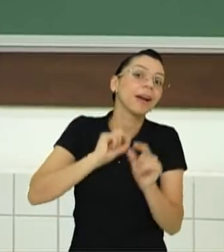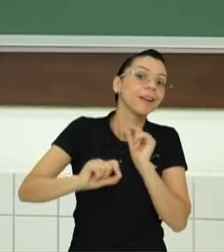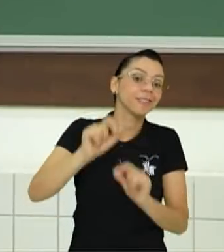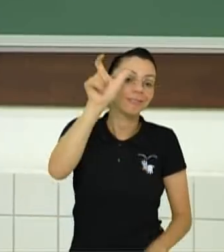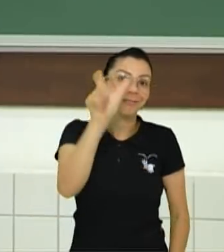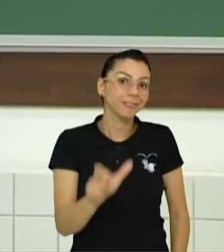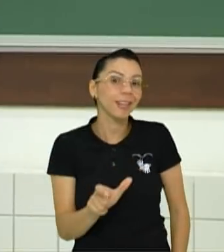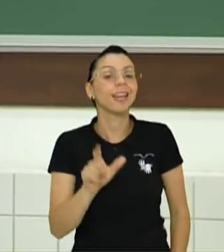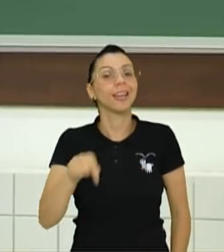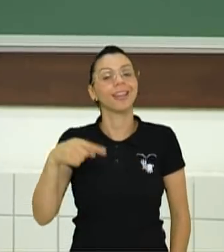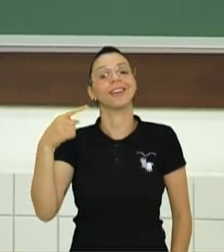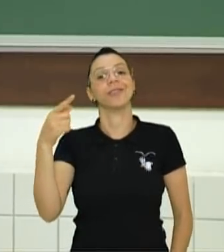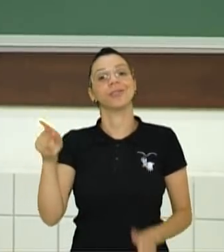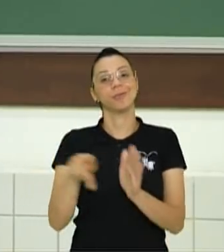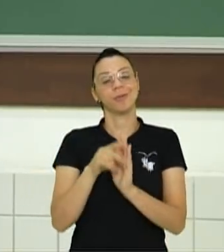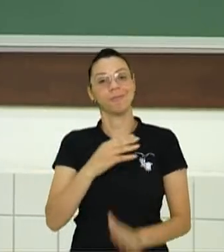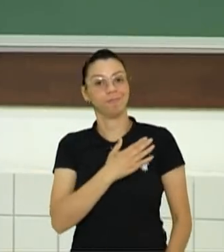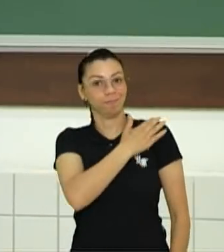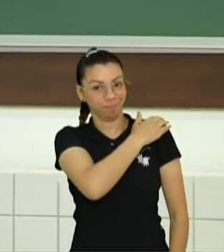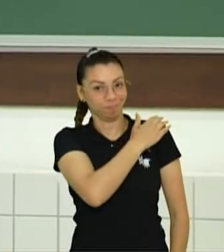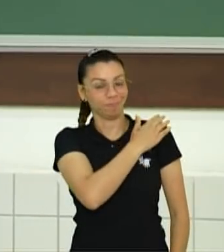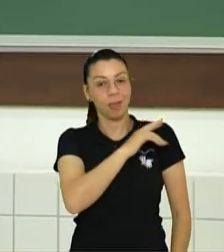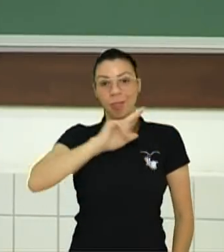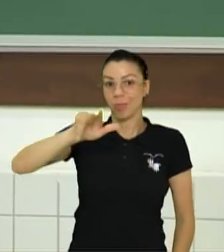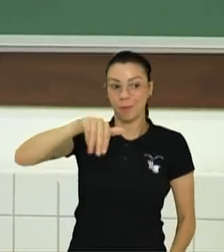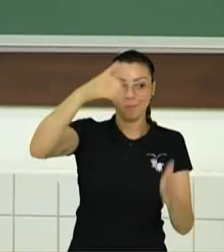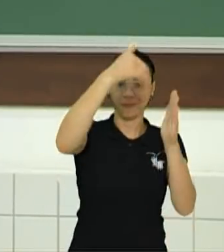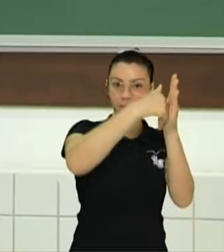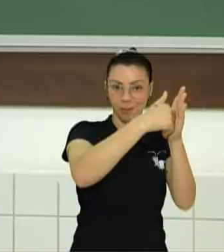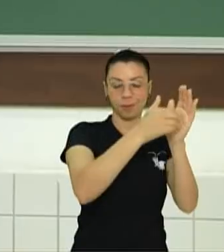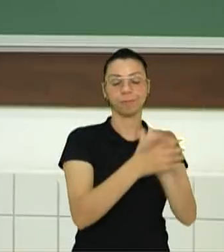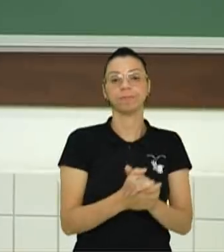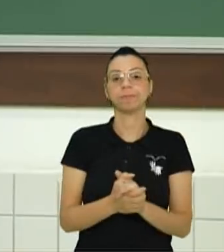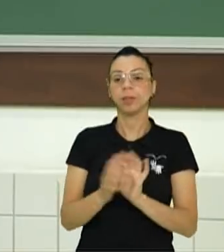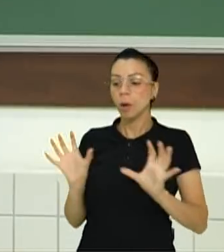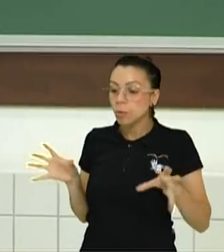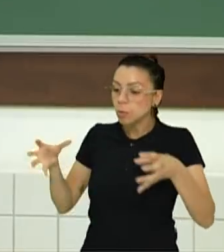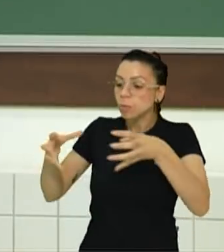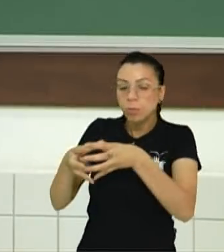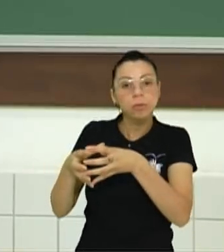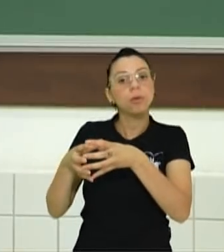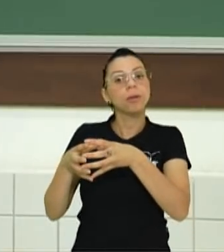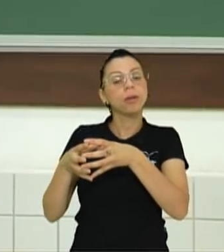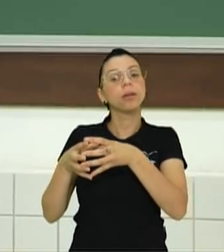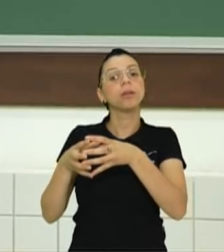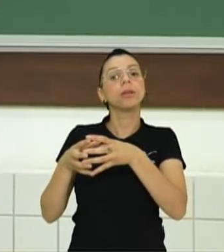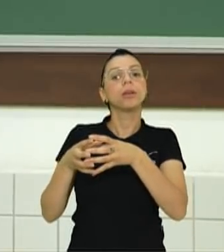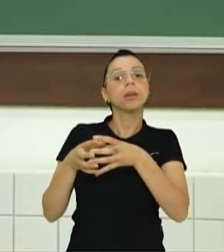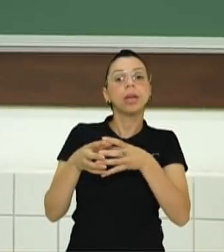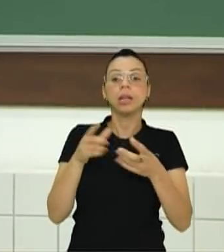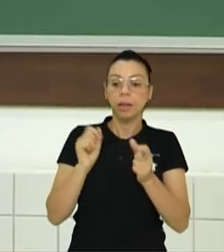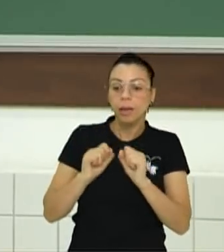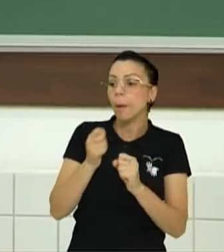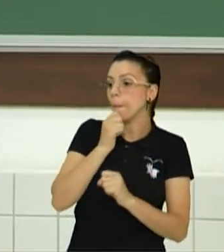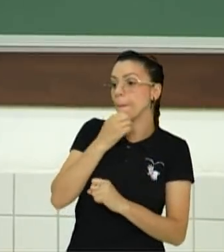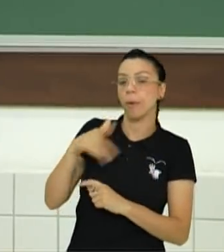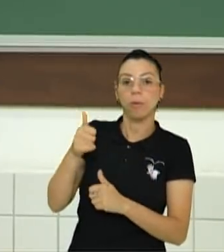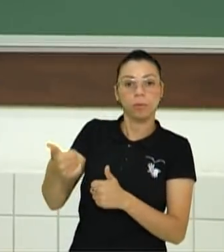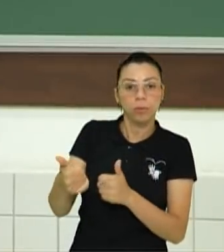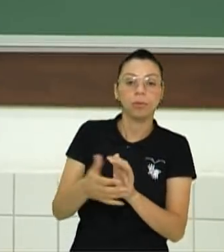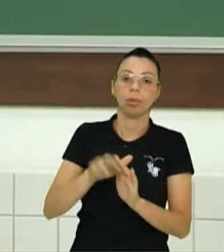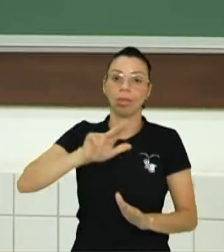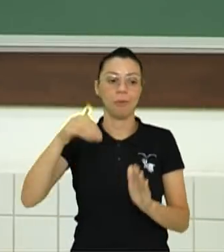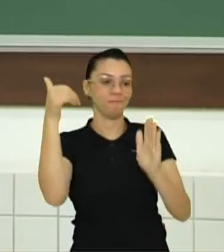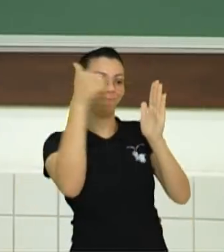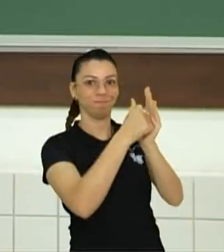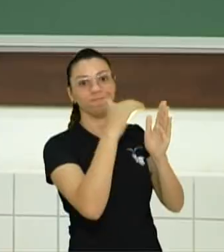não o Senado. E acabaram que esses soldados, as legiões, eram muito fiéis aos generais e não ao